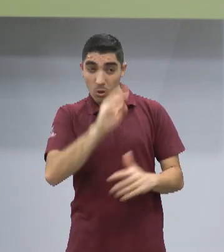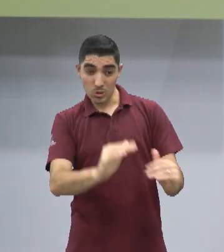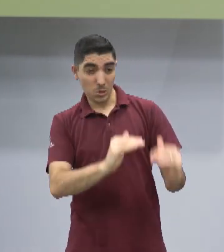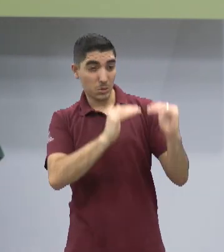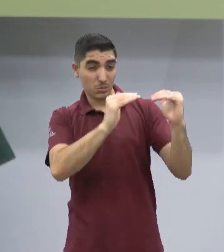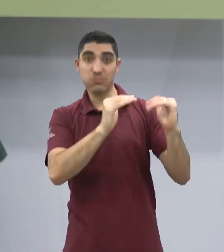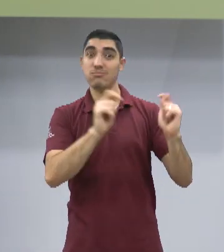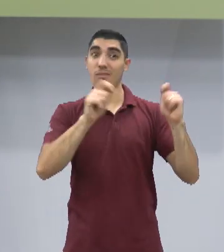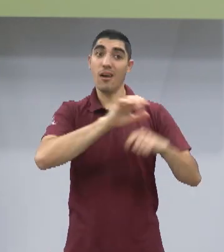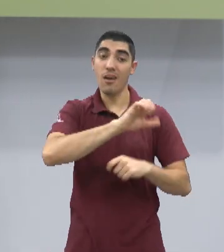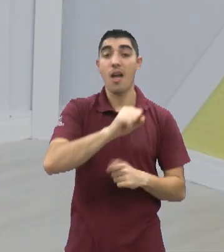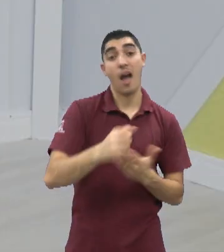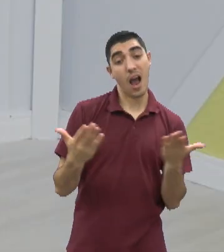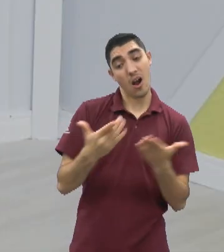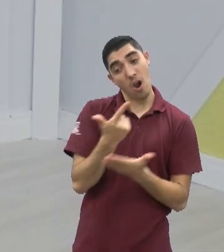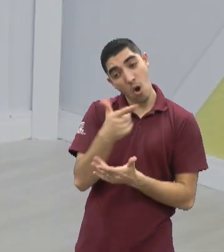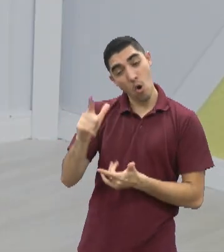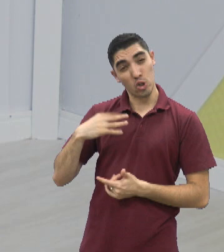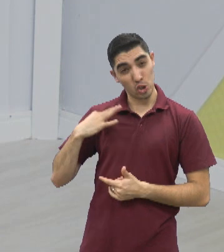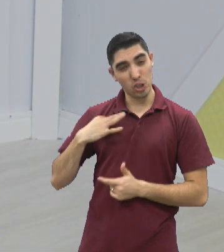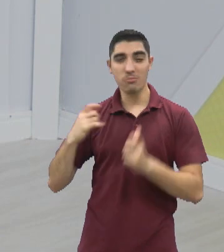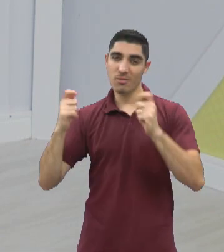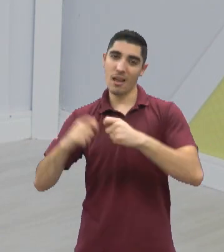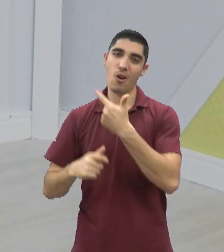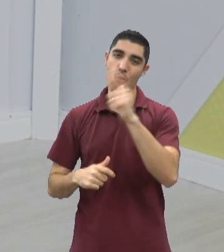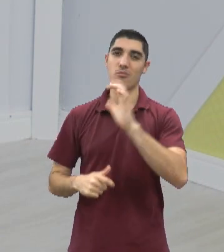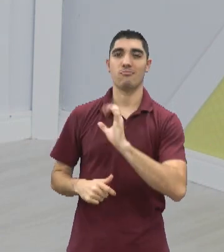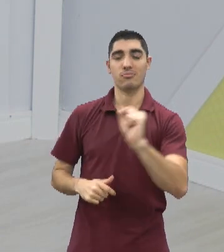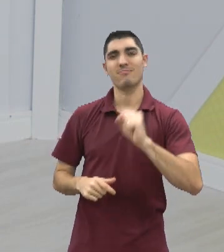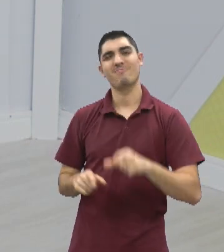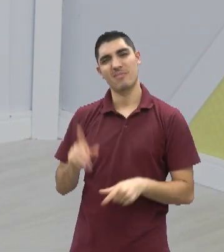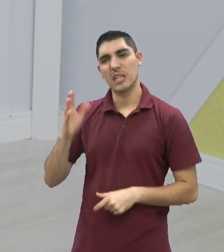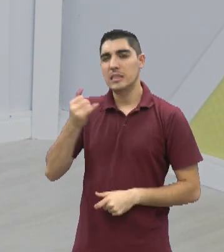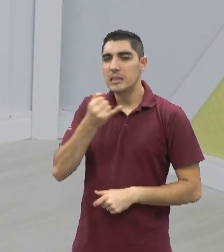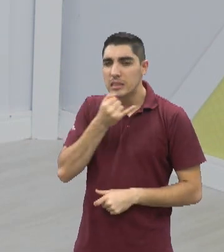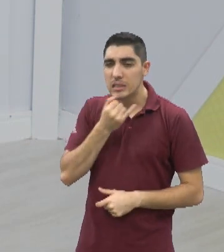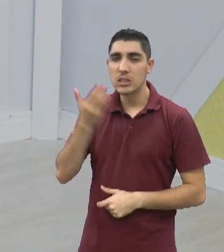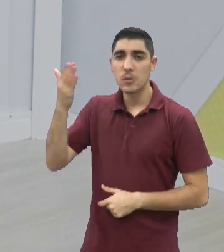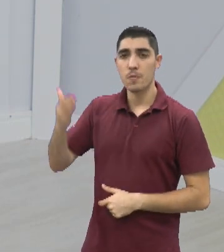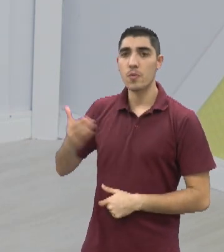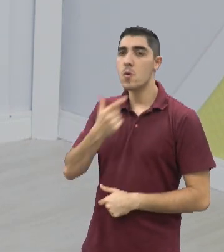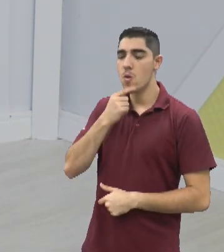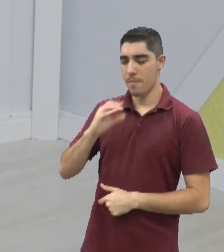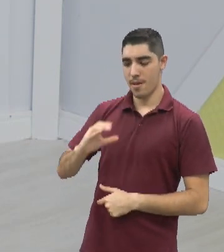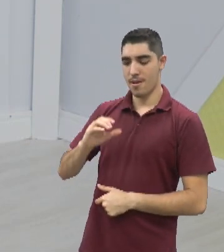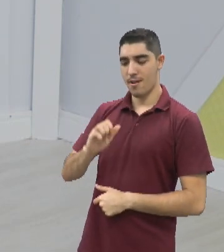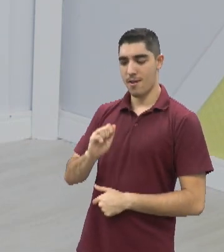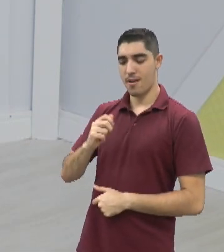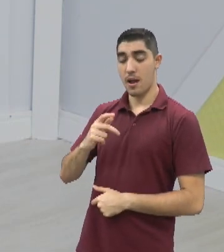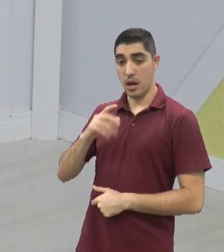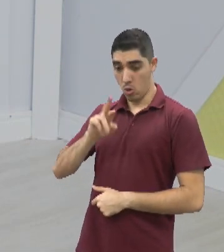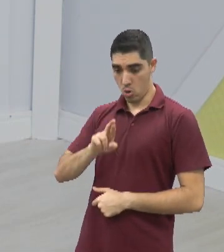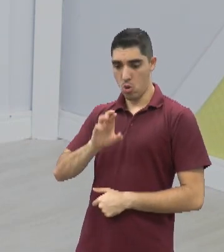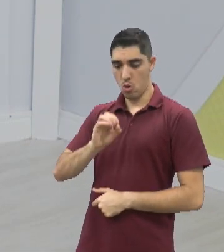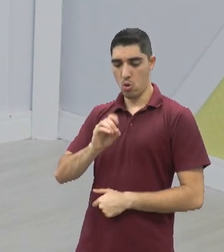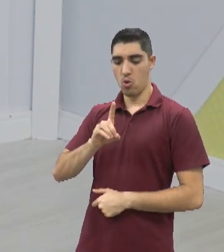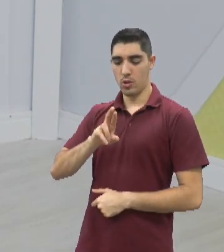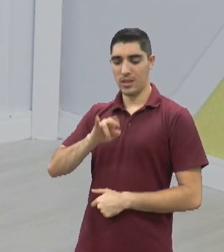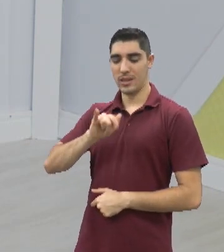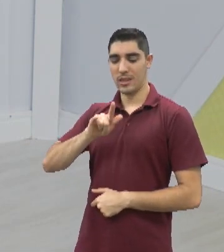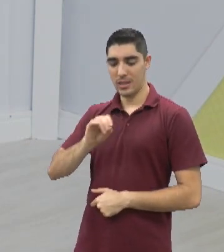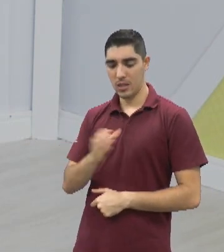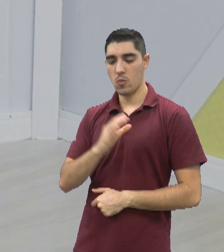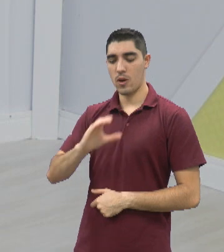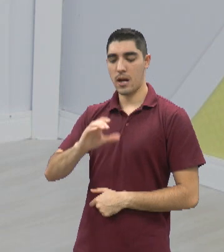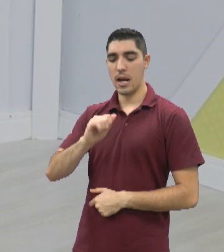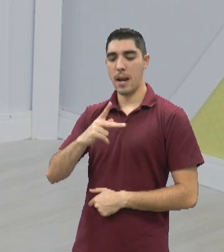mais fácil, entre aspas, o caminho. Pois é, e bacana do Capita, que é uma referência aí no futsal nacional hoje, ele vir a público e também se manifestar